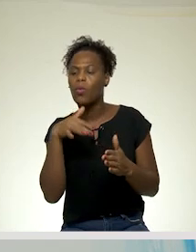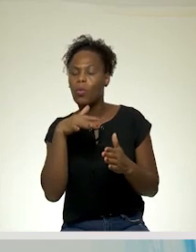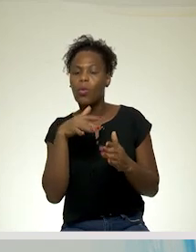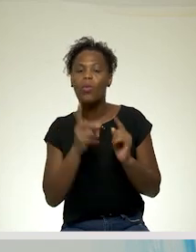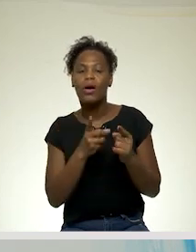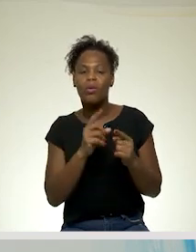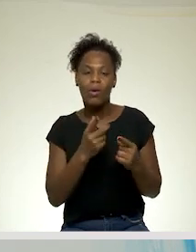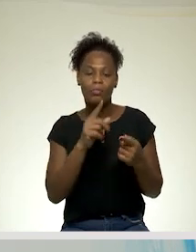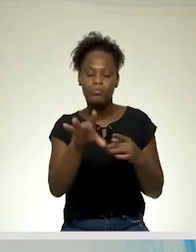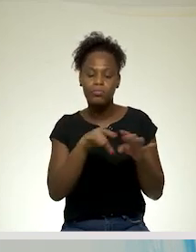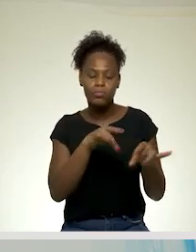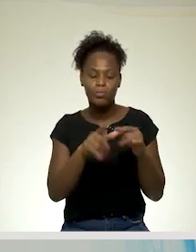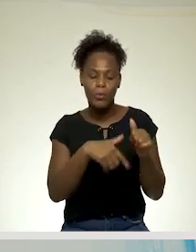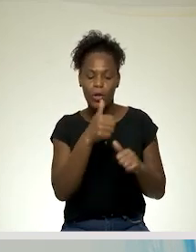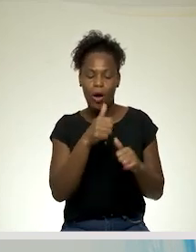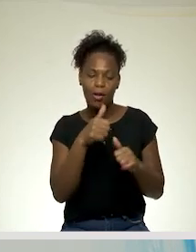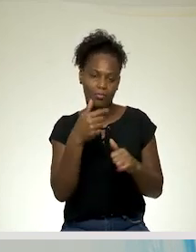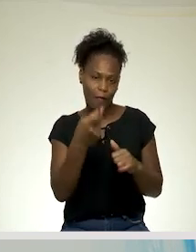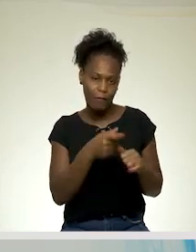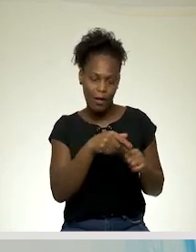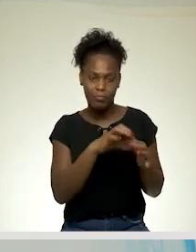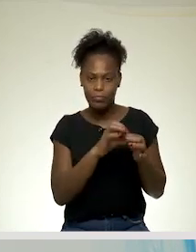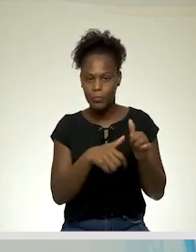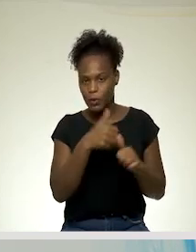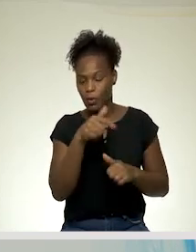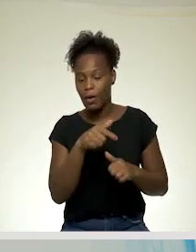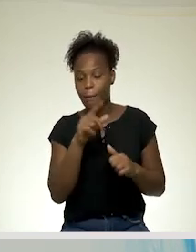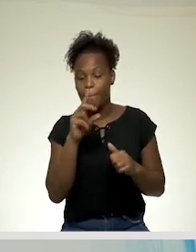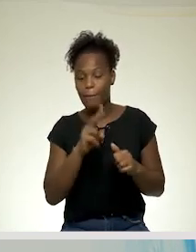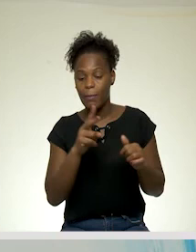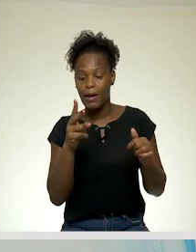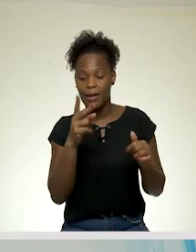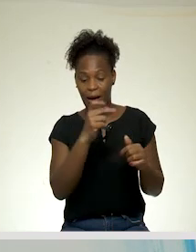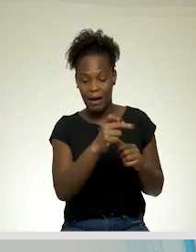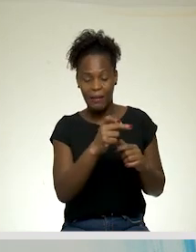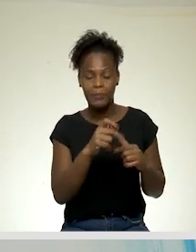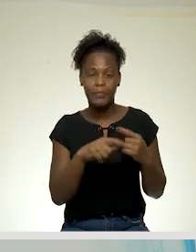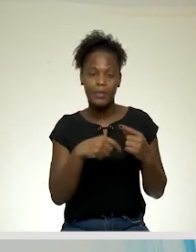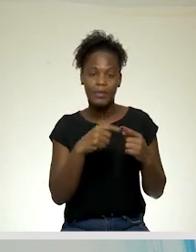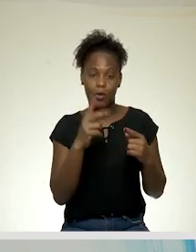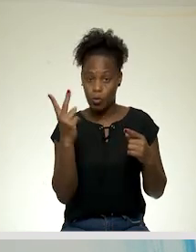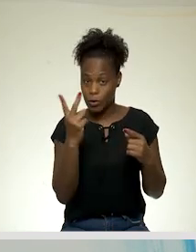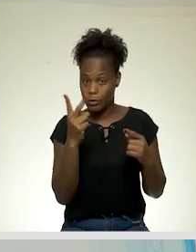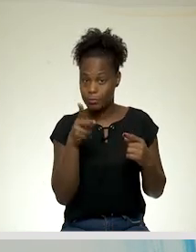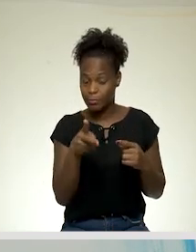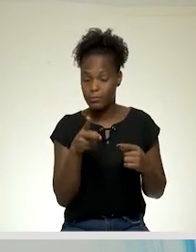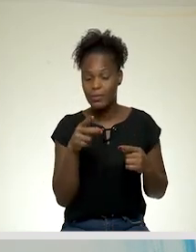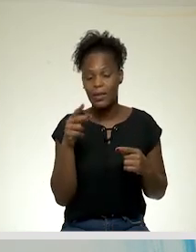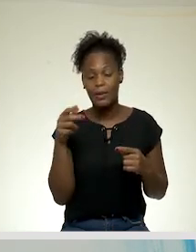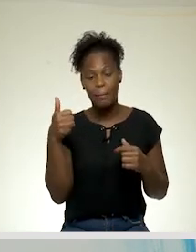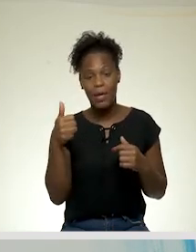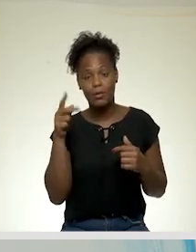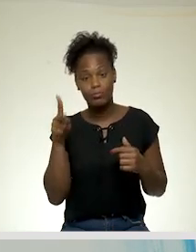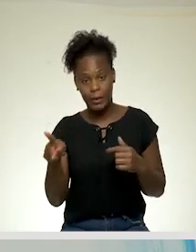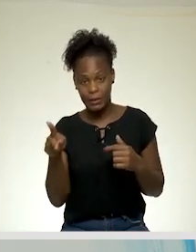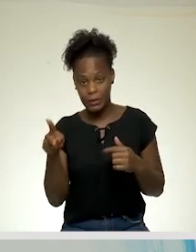o critério que melhor se adapta. Temos o primeiro par na linha A, na linha B o segundo